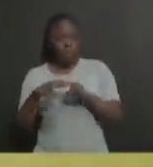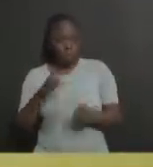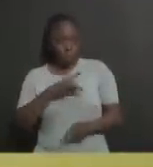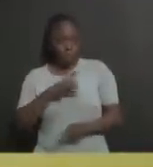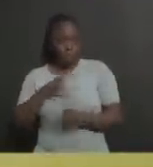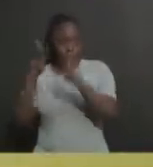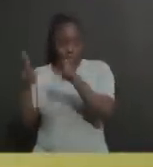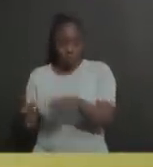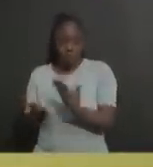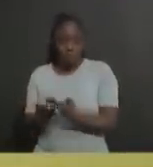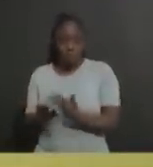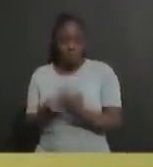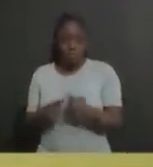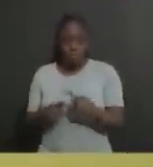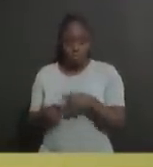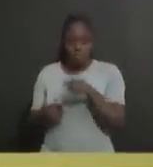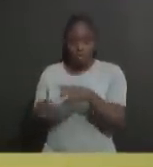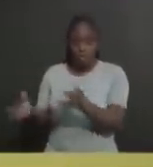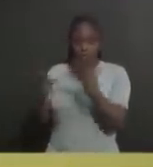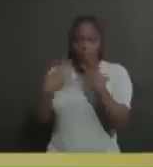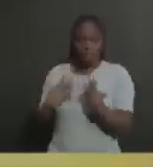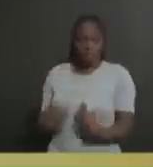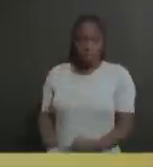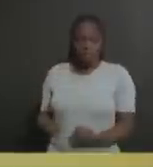que estudou, ela não vai aceitar um...